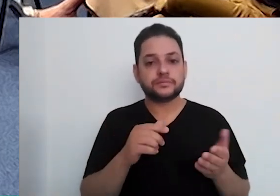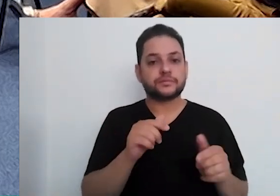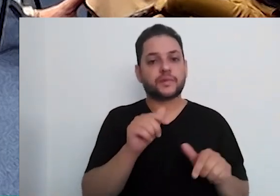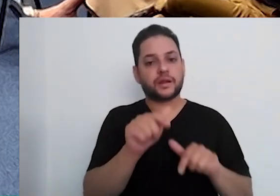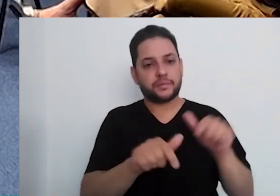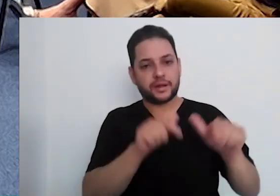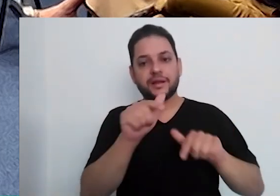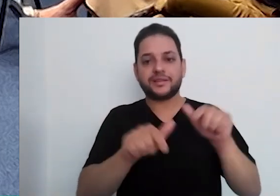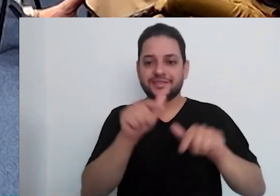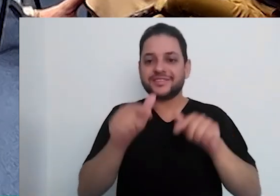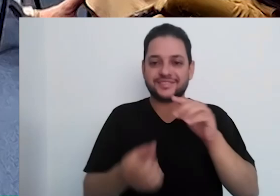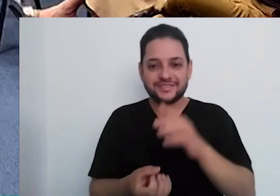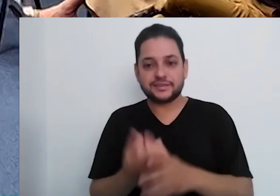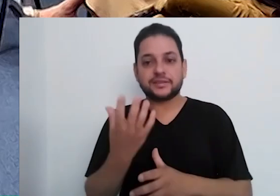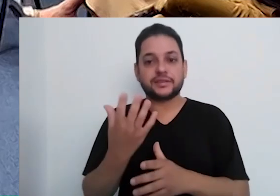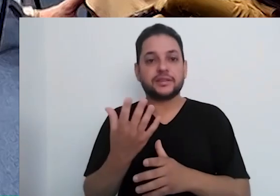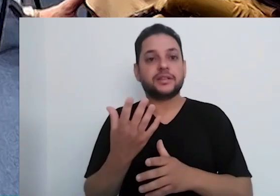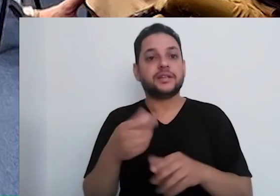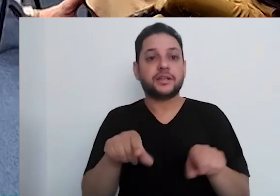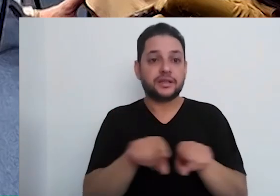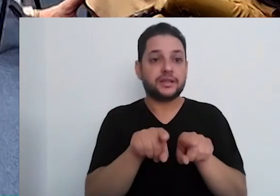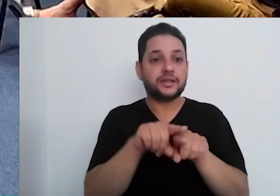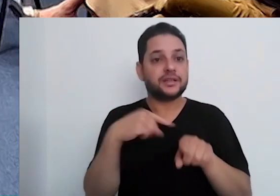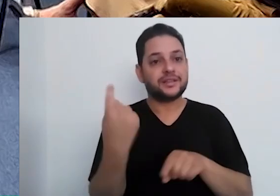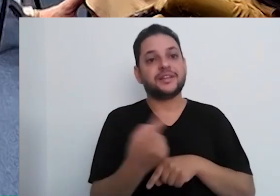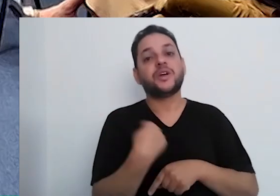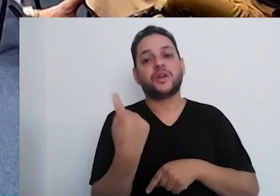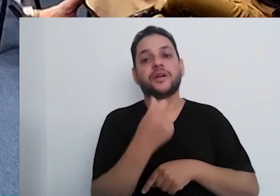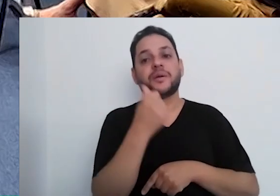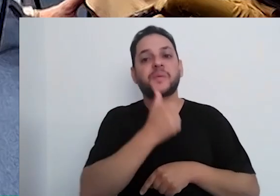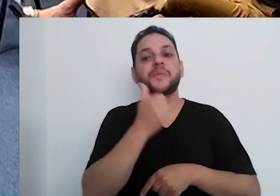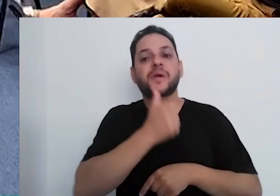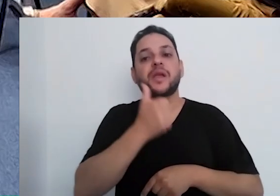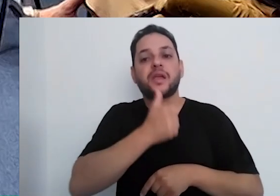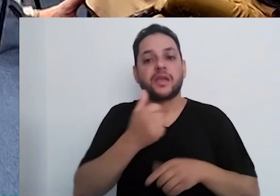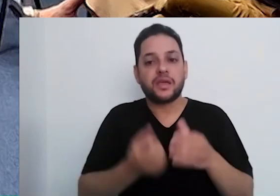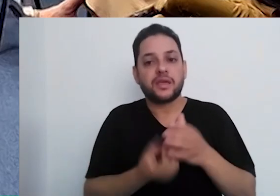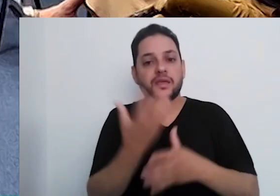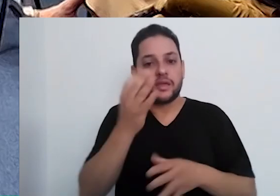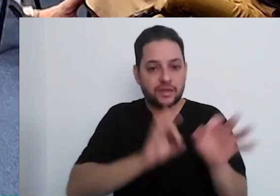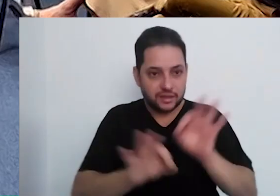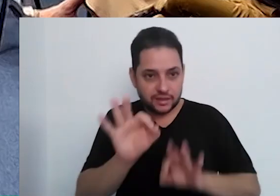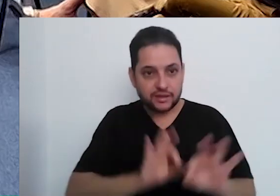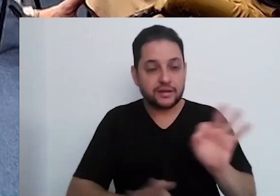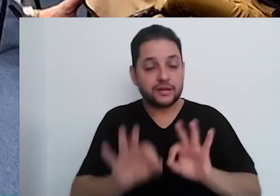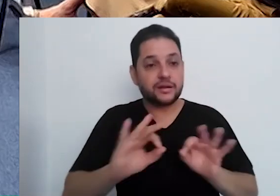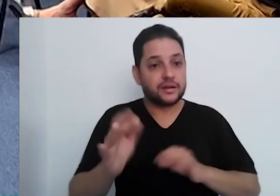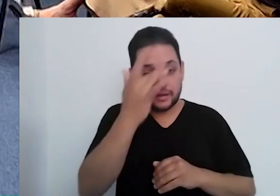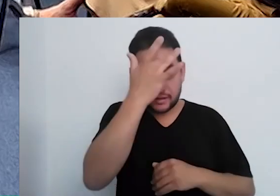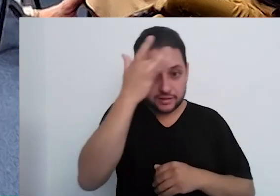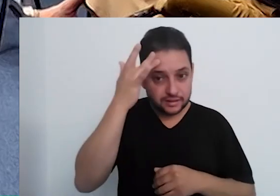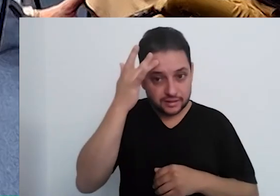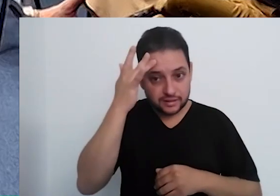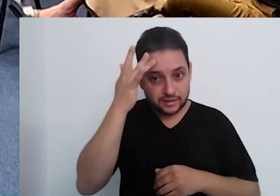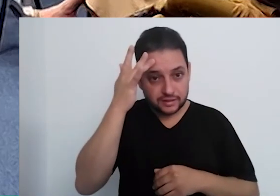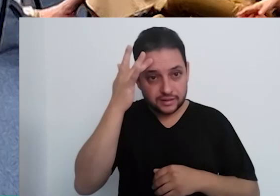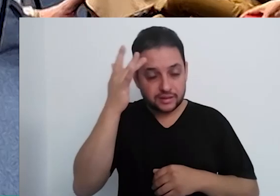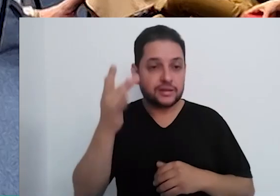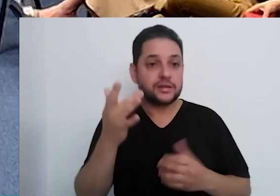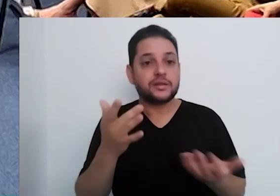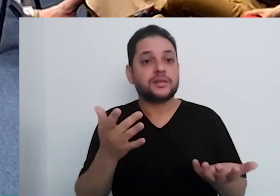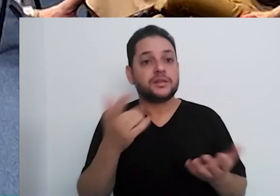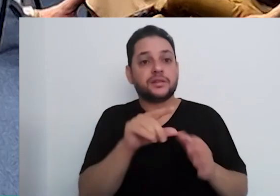né de produtor e no nosso caso de produtora eh é impressionante pessoas que são eh